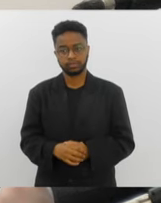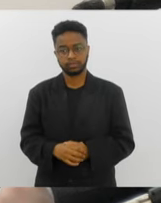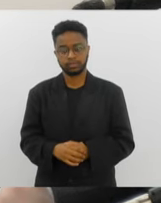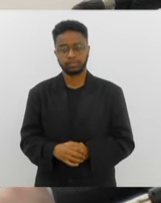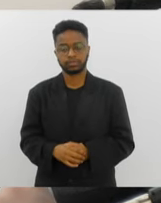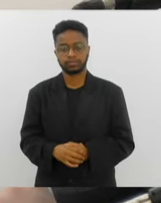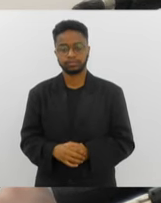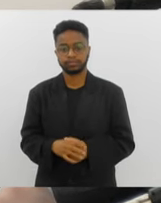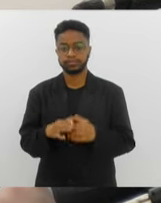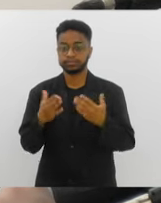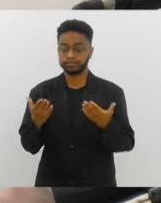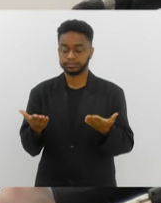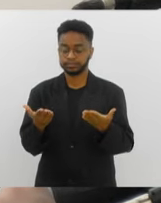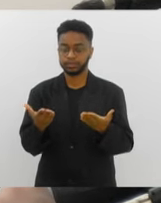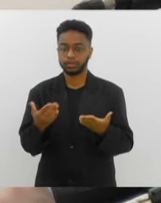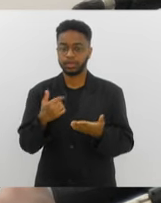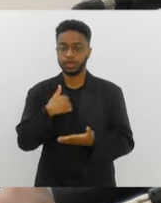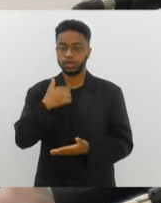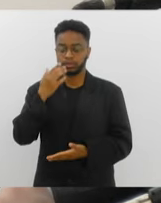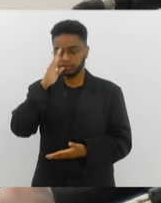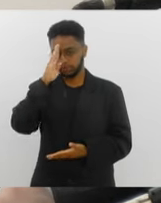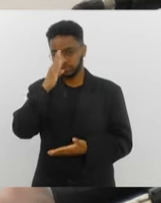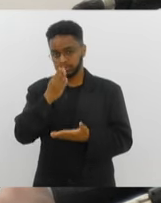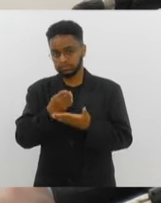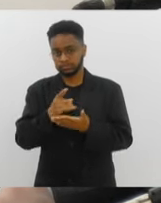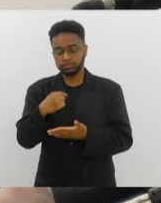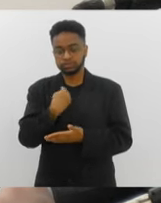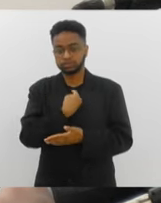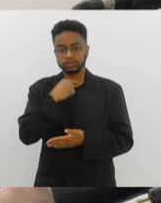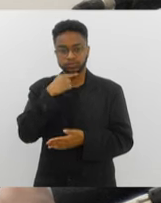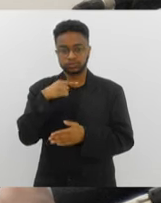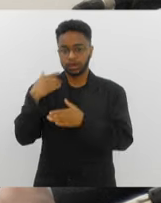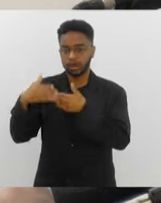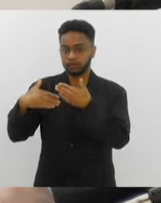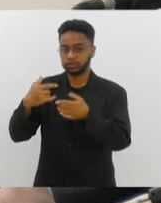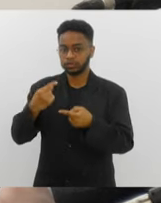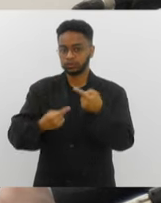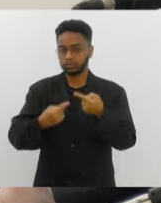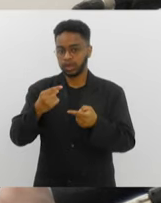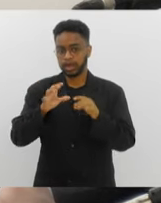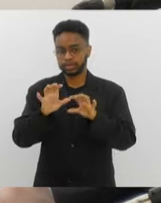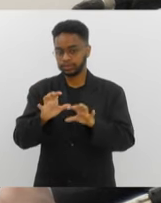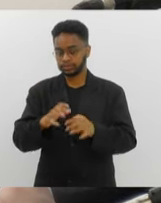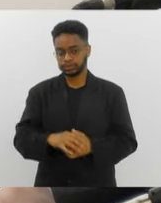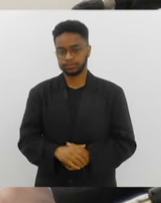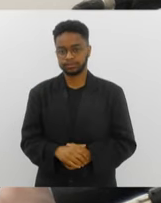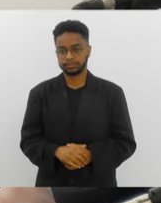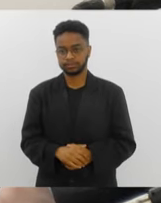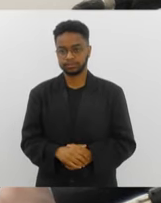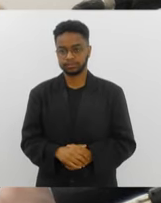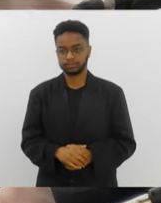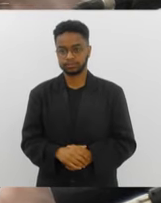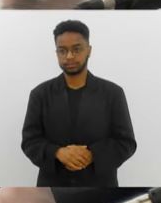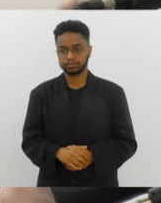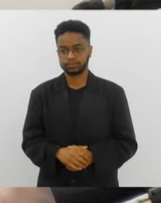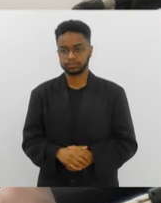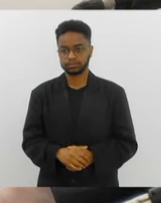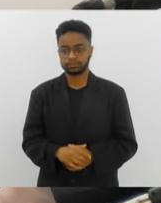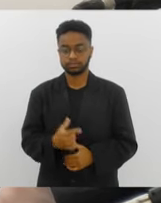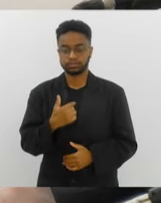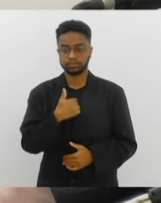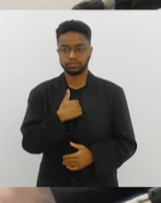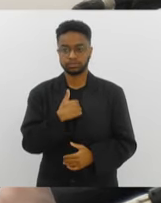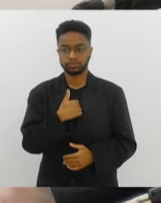mais complexa. Então, assim, eu acho que a gente não teria um avanço nessa discussão dessa forma. Ok. Eu vou fazer um encaminhamento para a